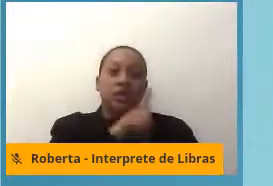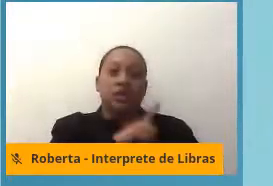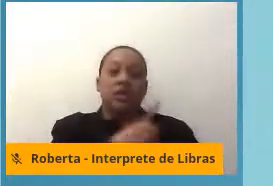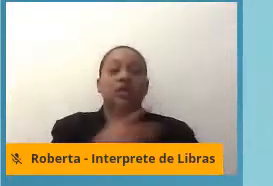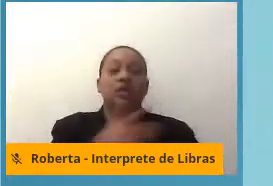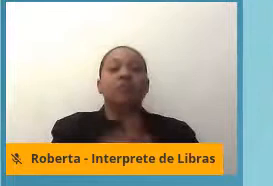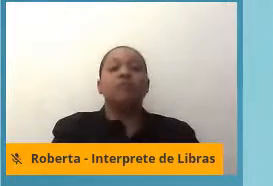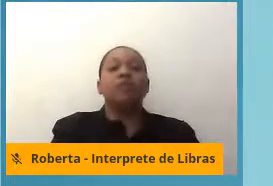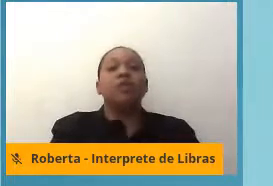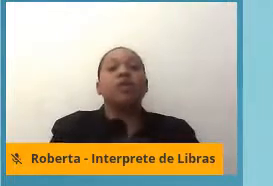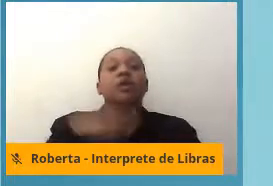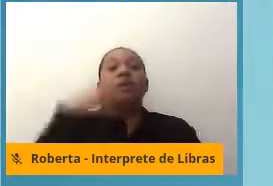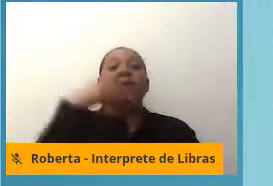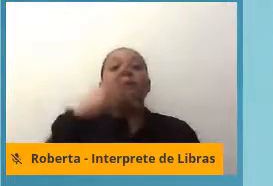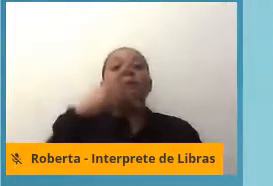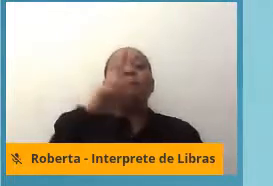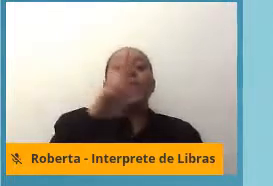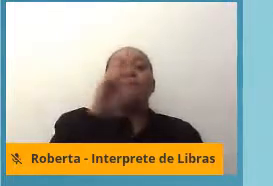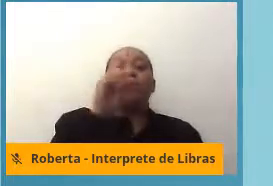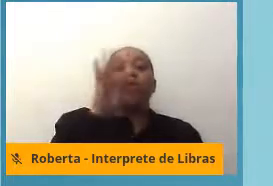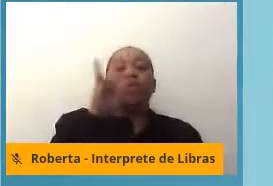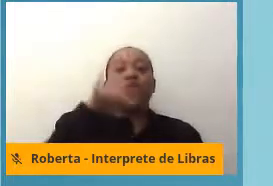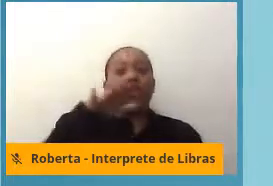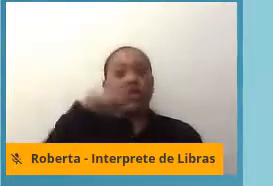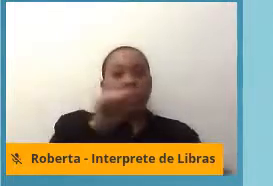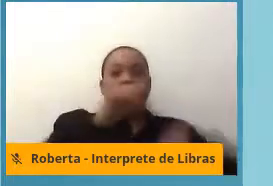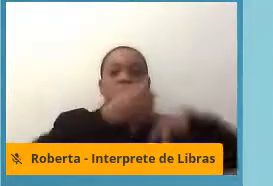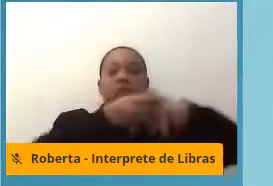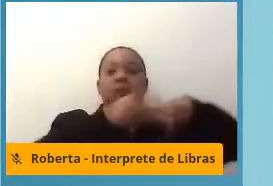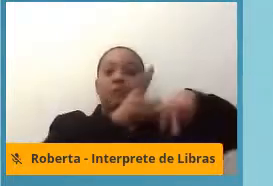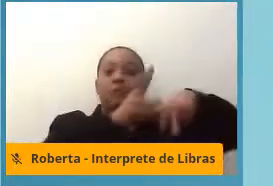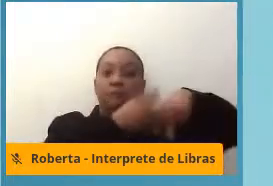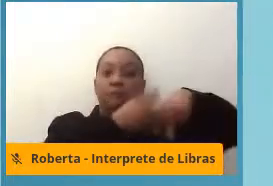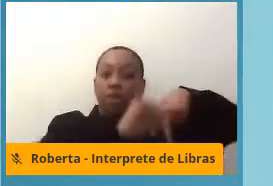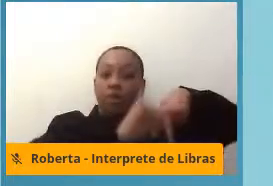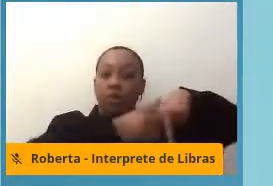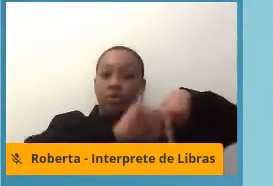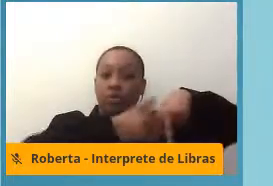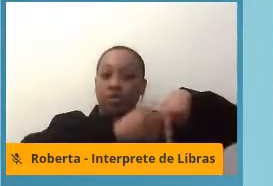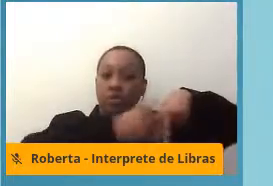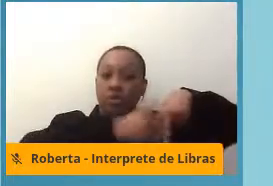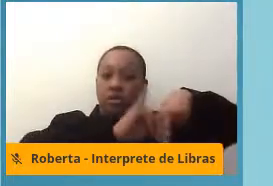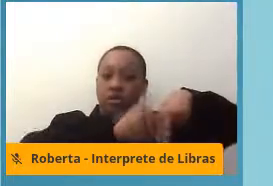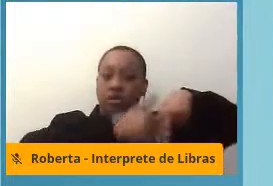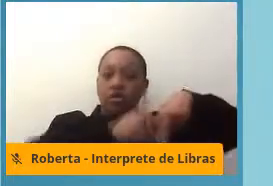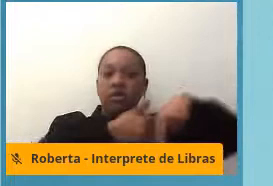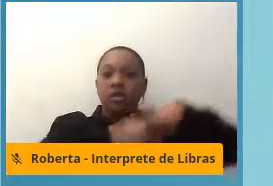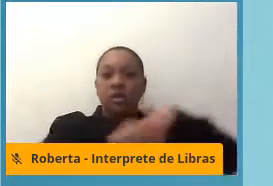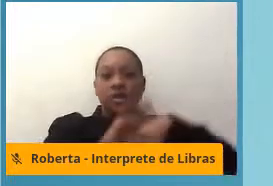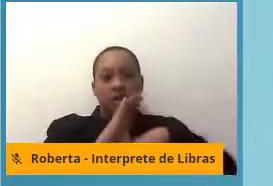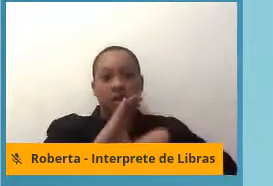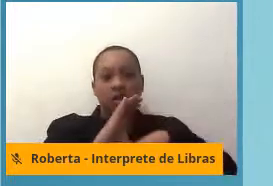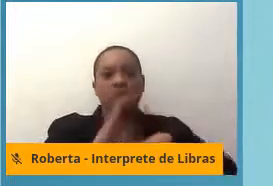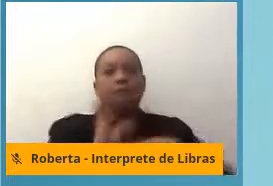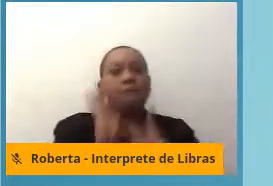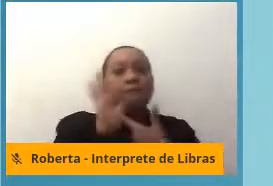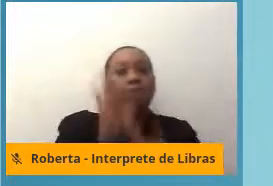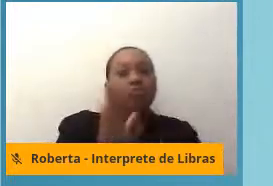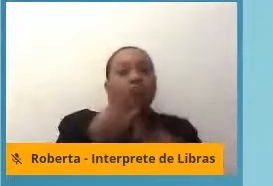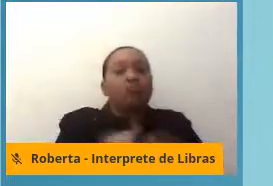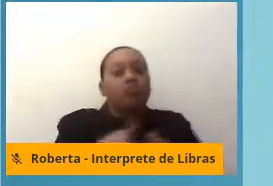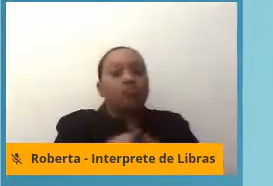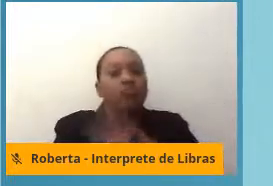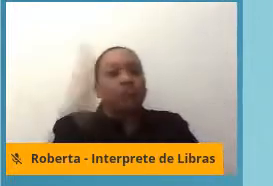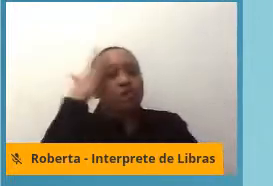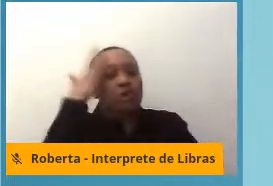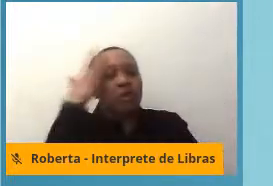ele que verifica um padrão inflamatório. Testes de coagulação, como o tempo de atividade da protrombina, o dímero D, o